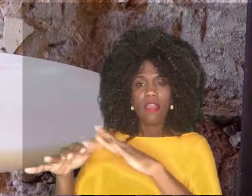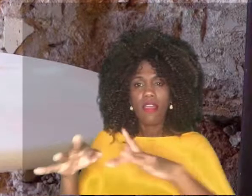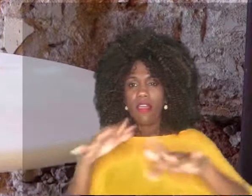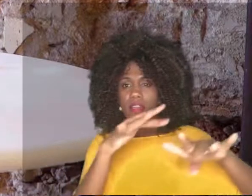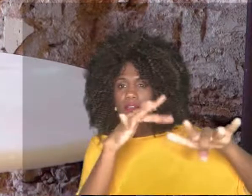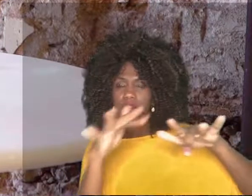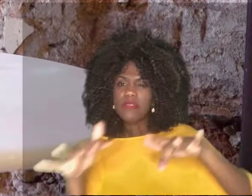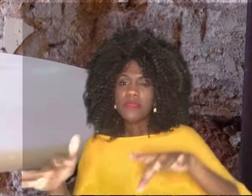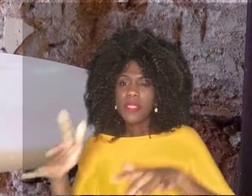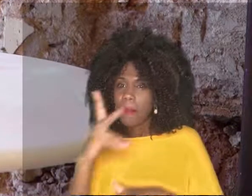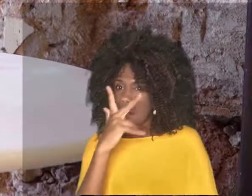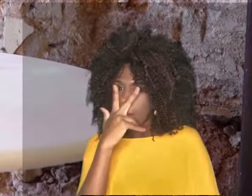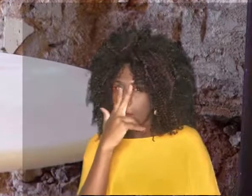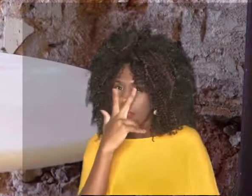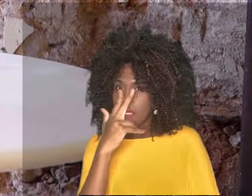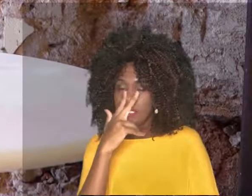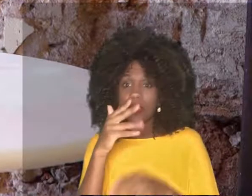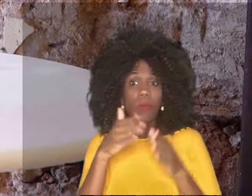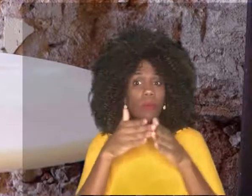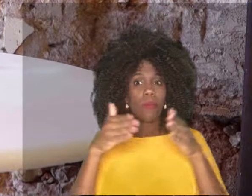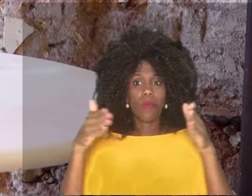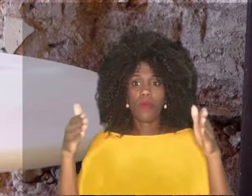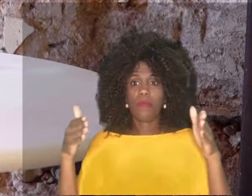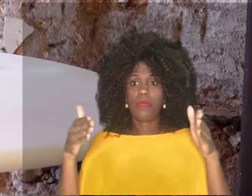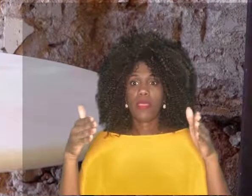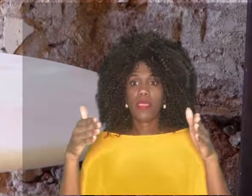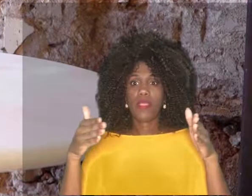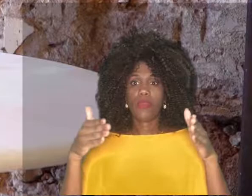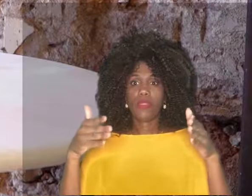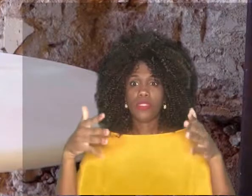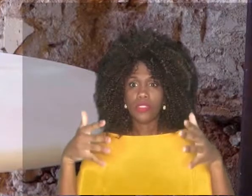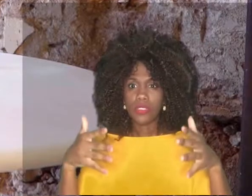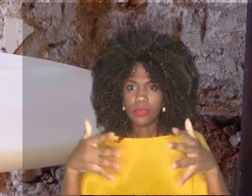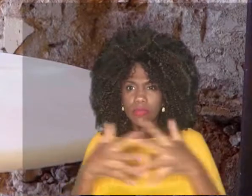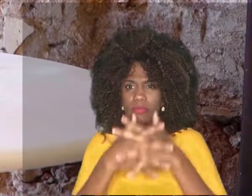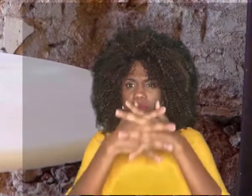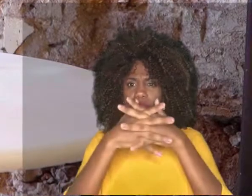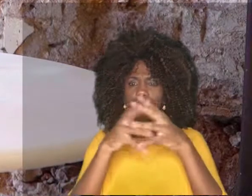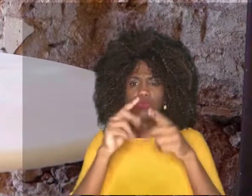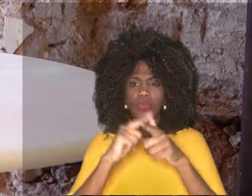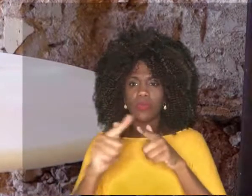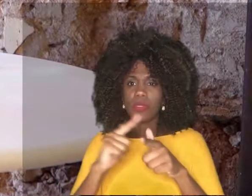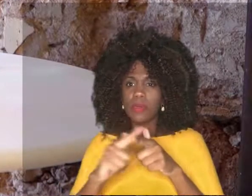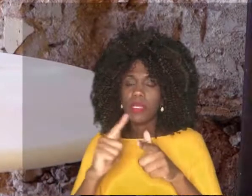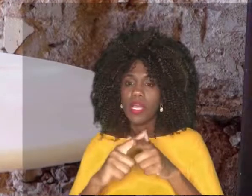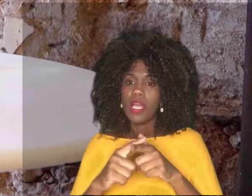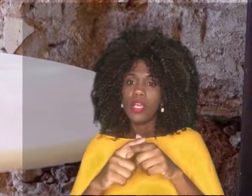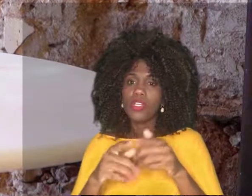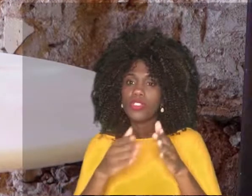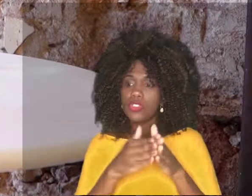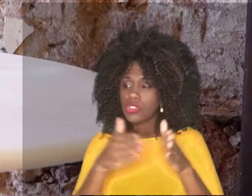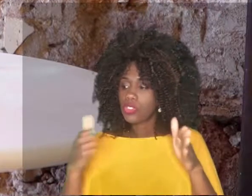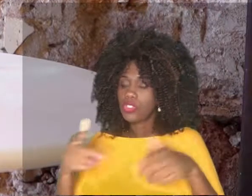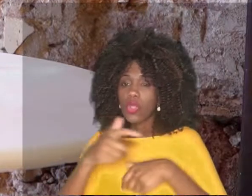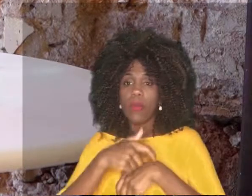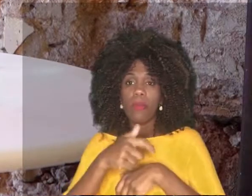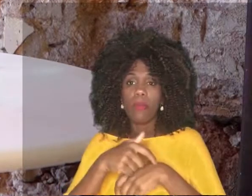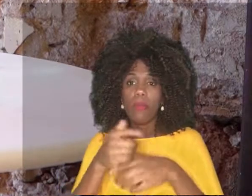parecia ser um momento de interdição, porque chegou um momento em